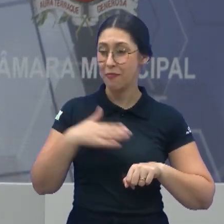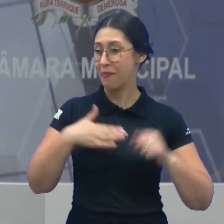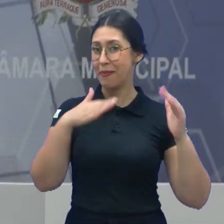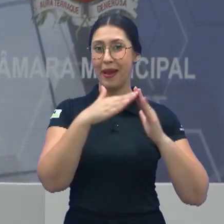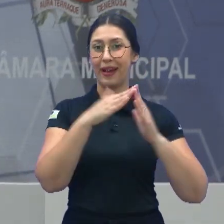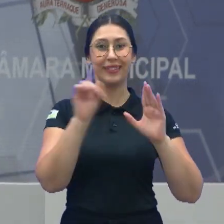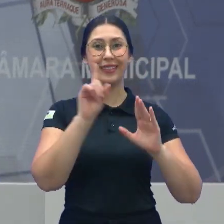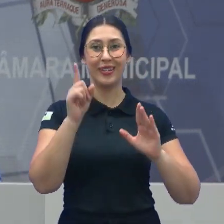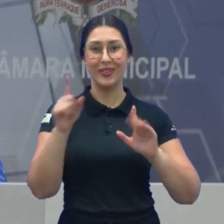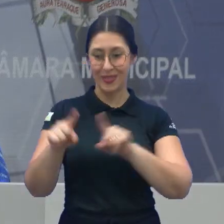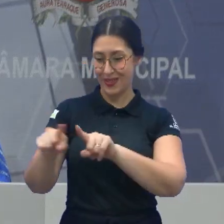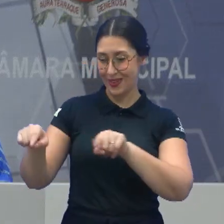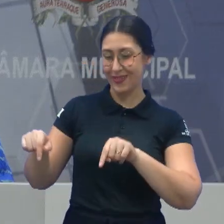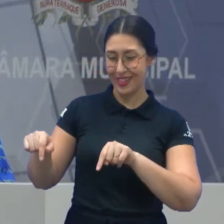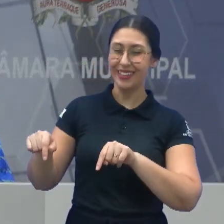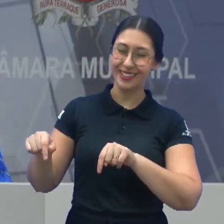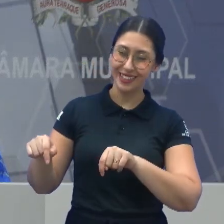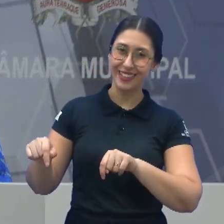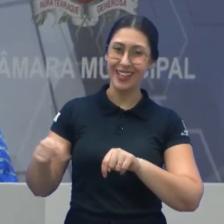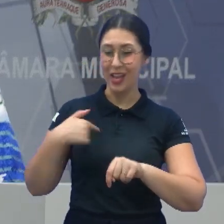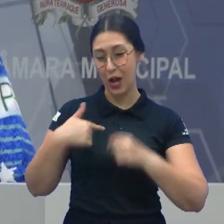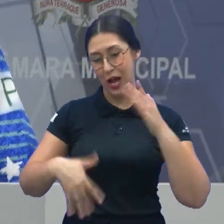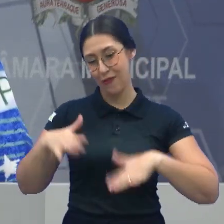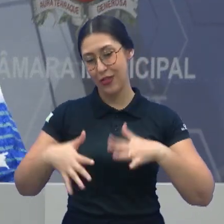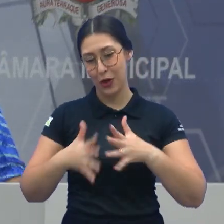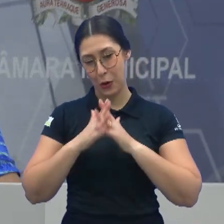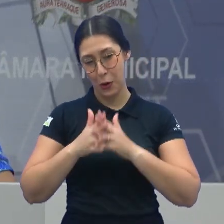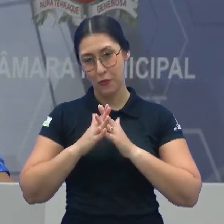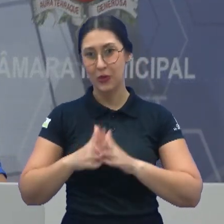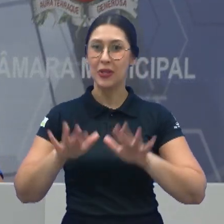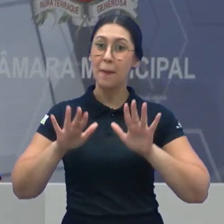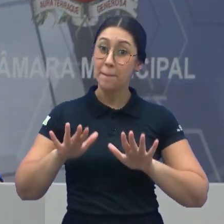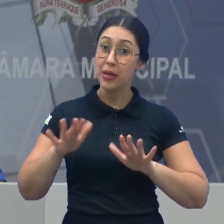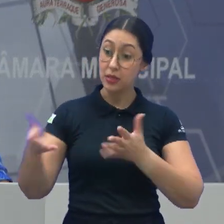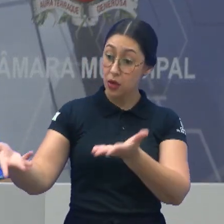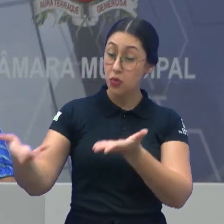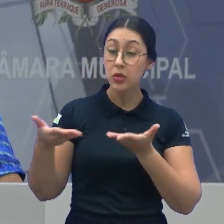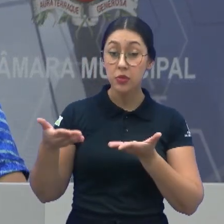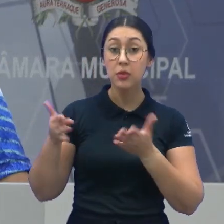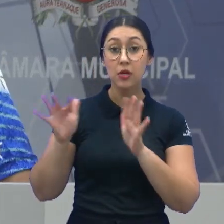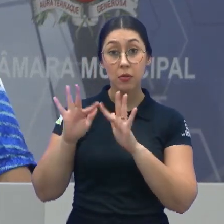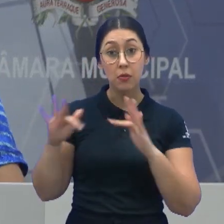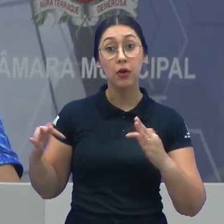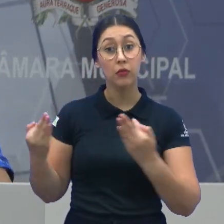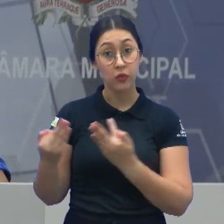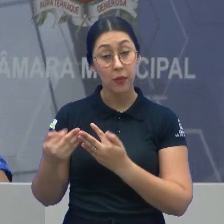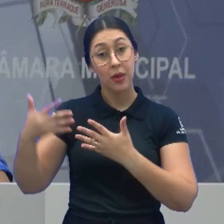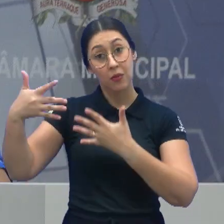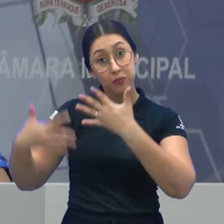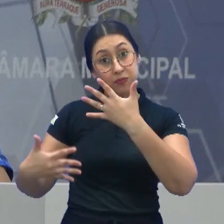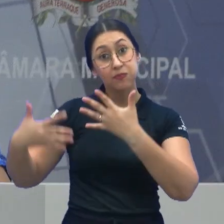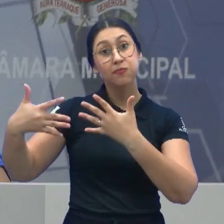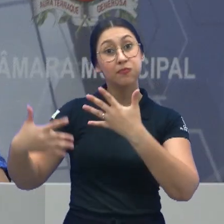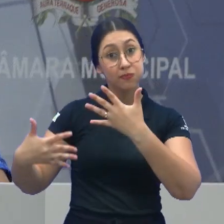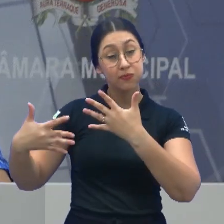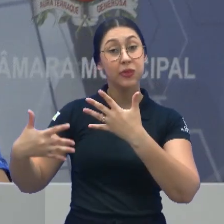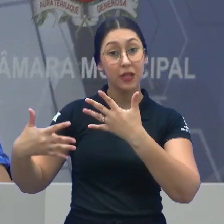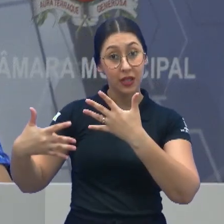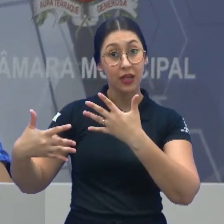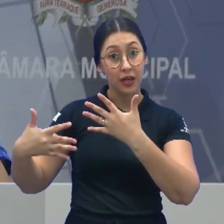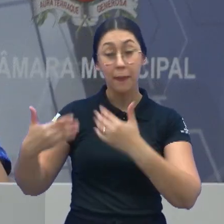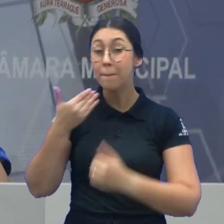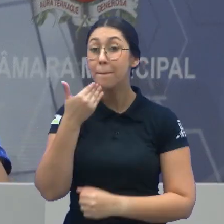confundindo, mas recebi aqui no nosso gabinete mais uma família atípica pedindo socorro.